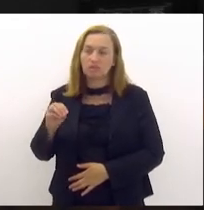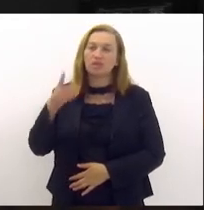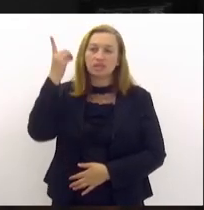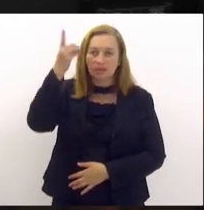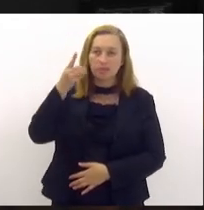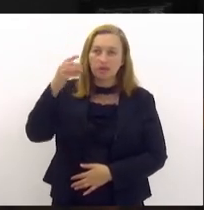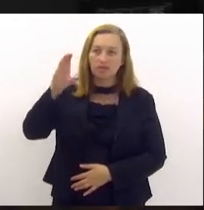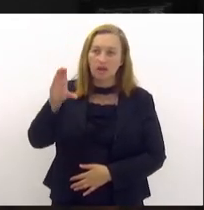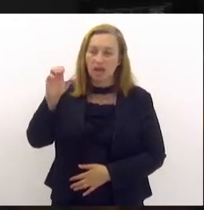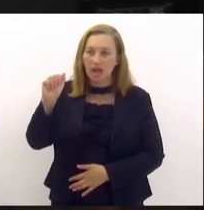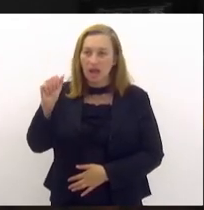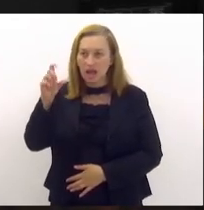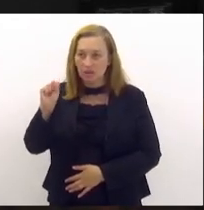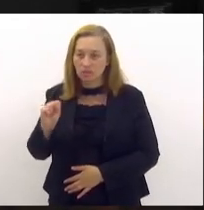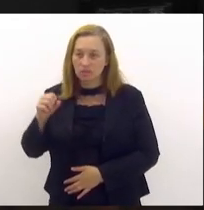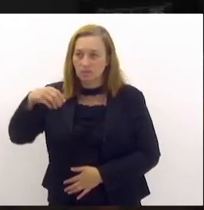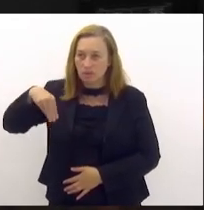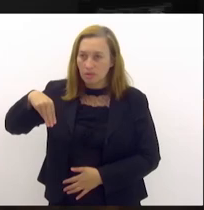Macedo.